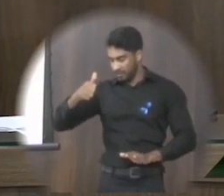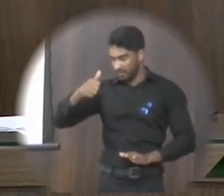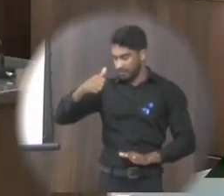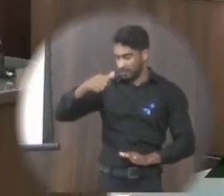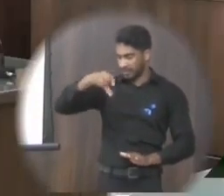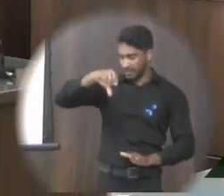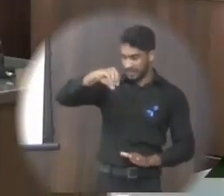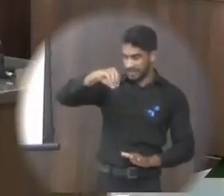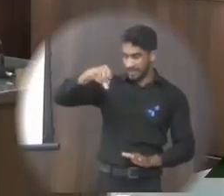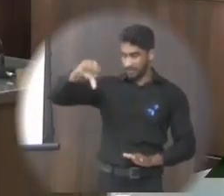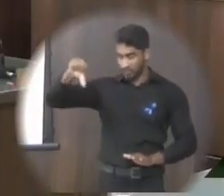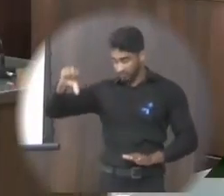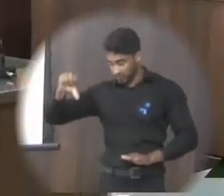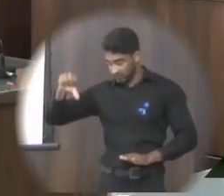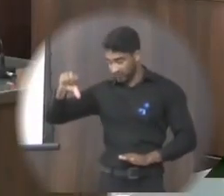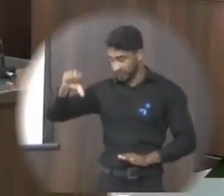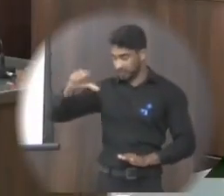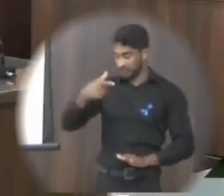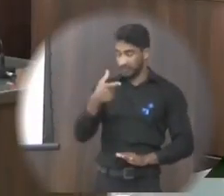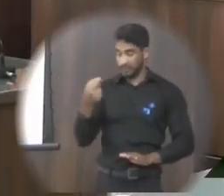09-2021.